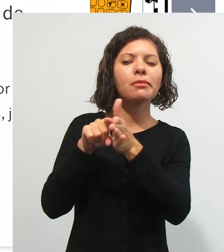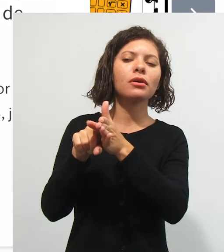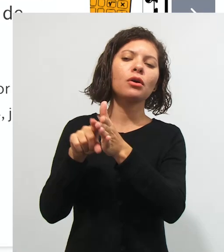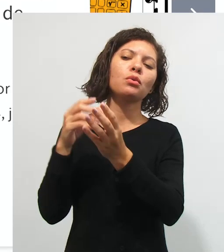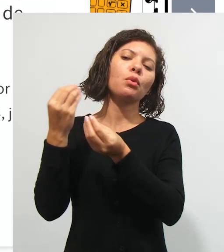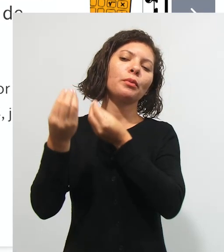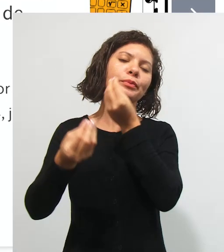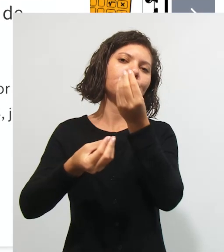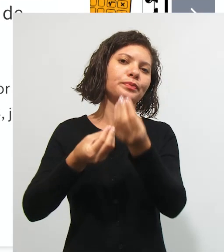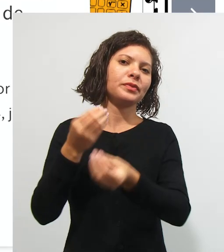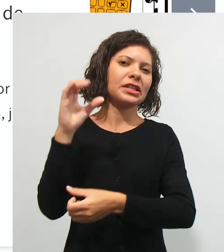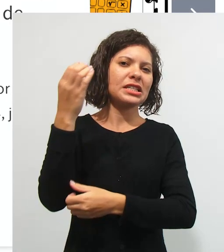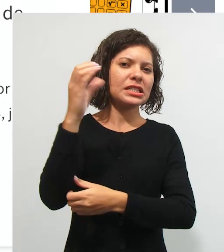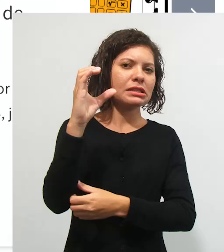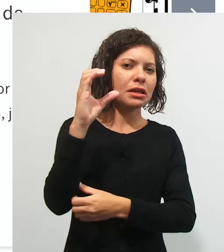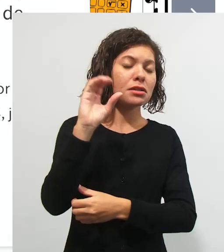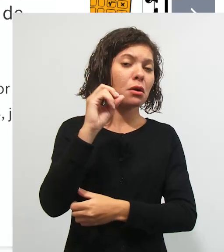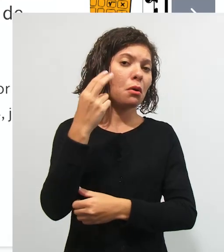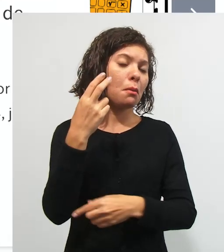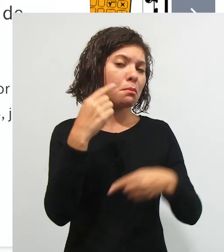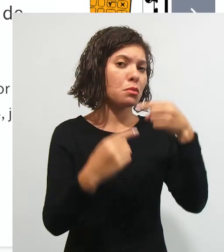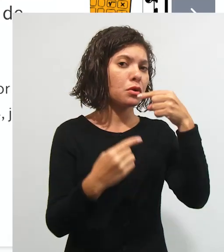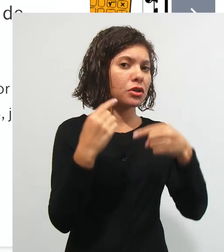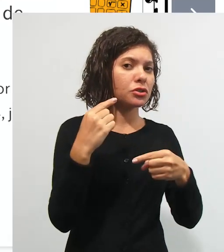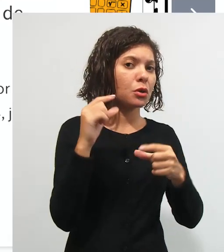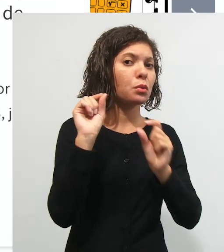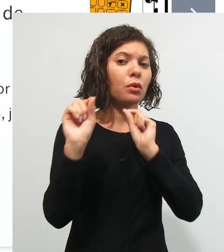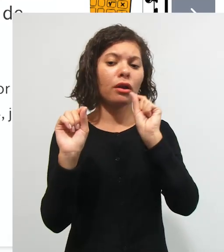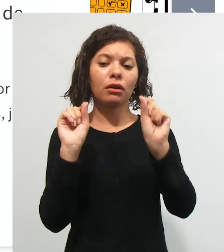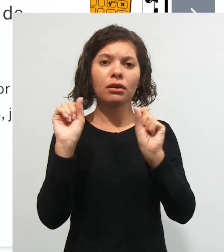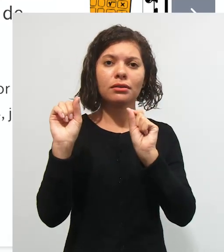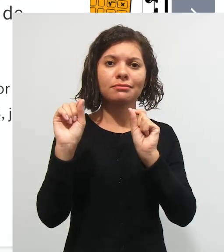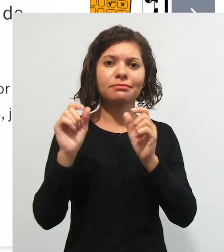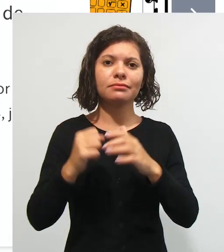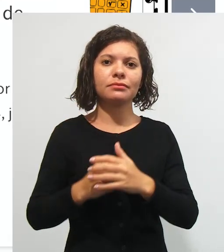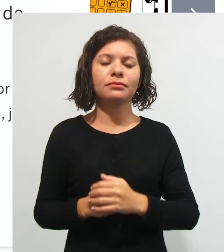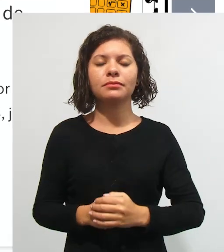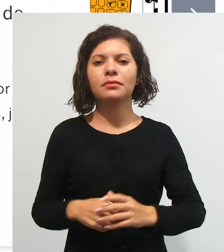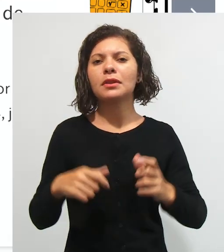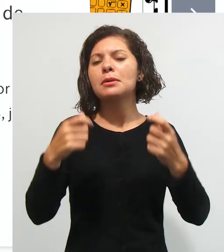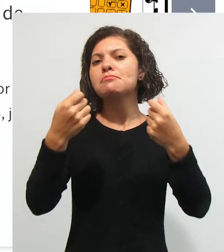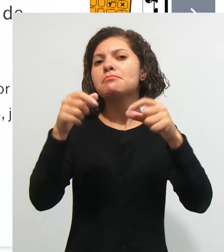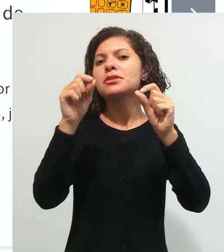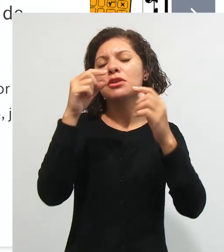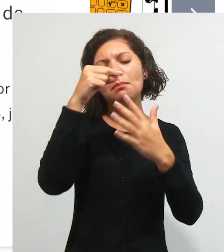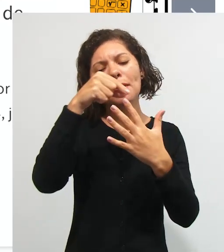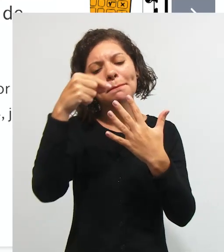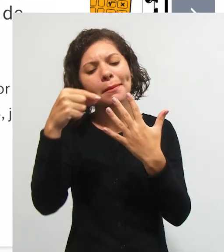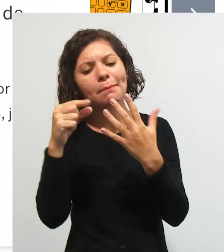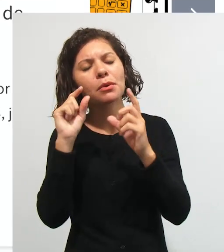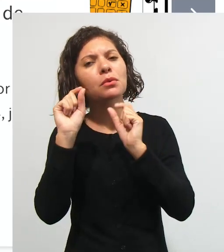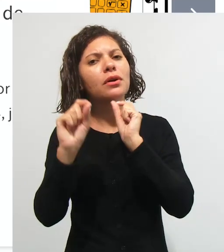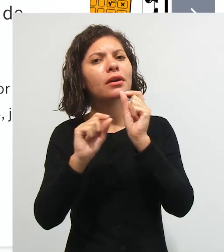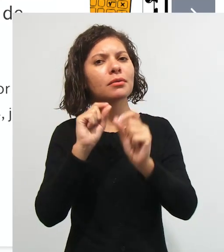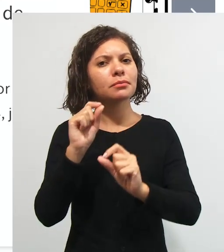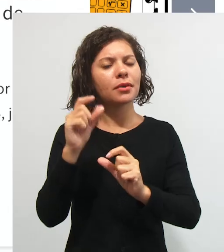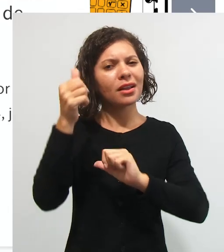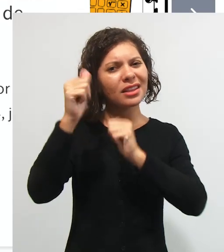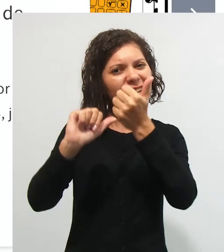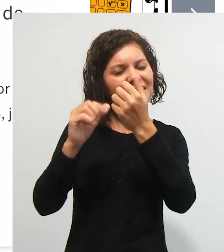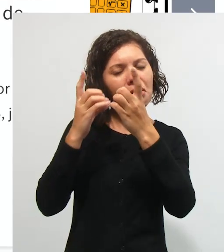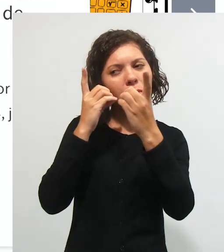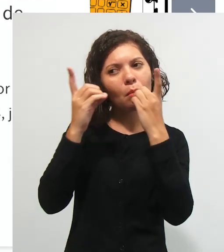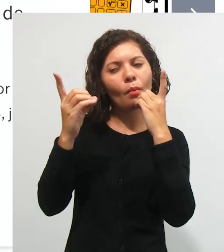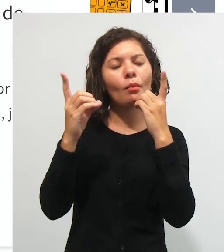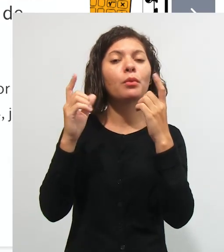ou política de intervenção? Que procedimentos devem ser seguidos para manter o rigor na construção e análise de dados?